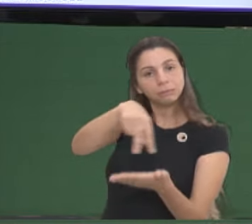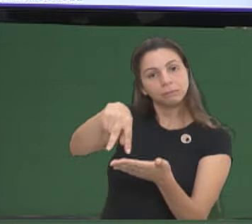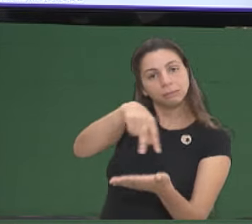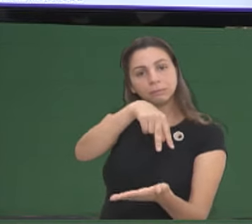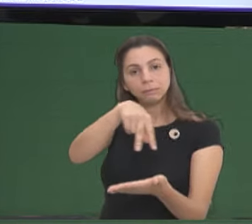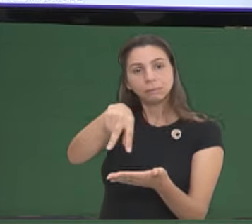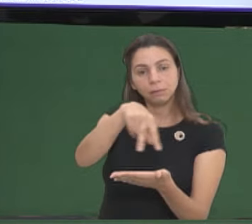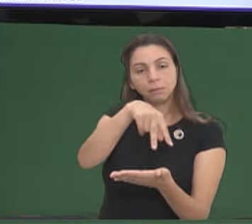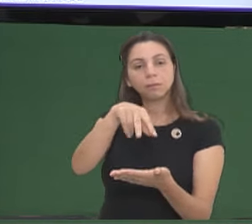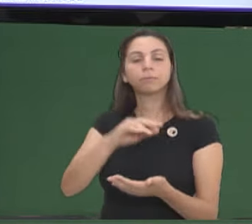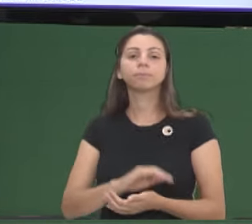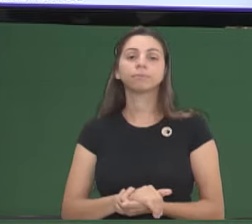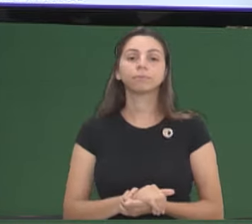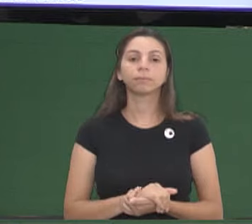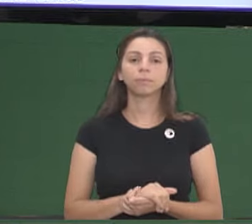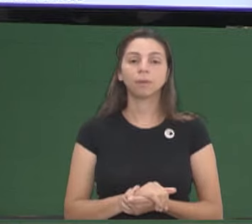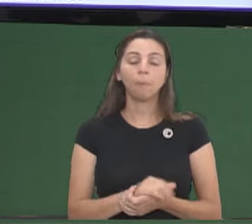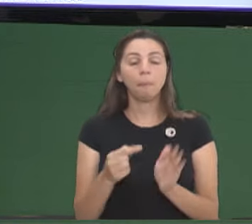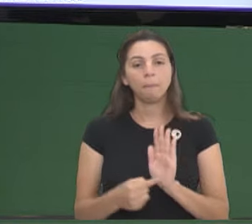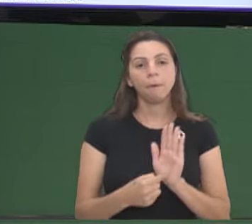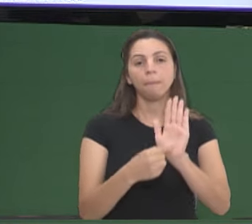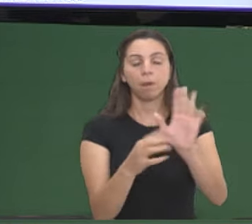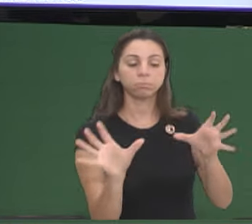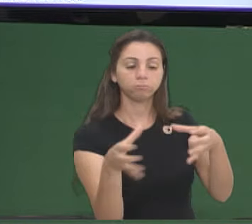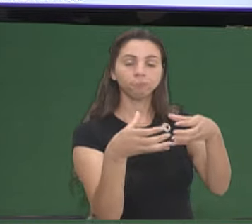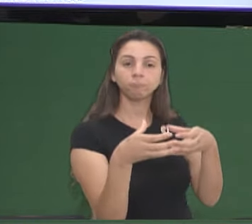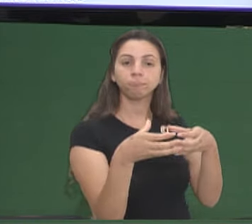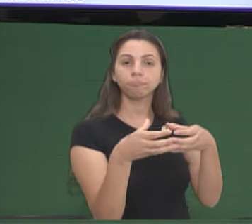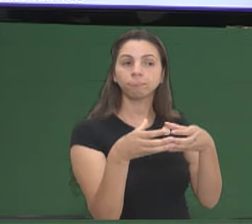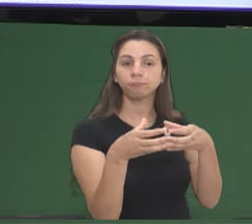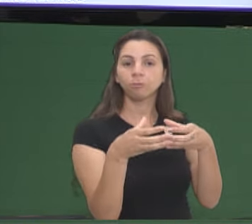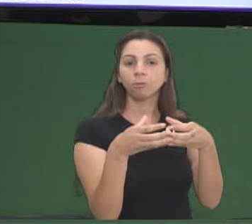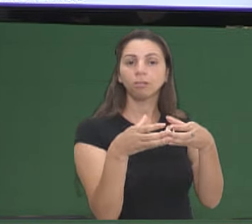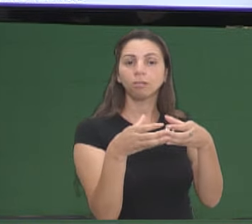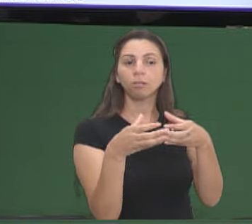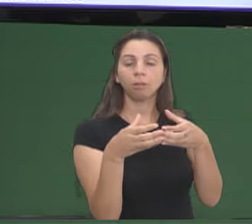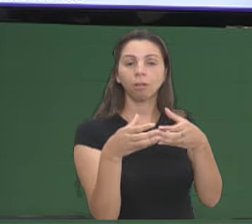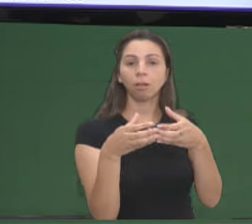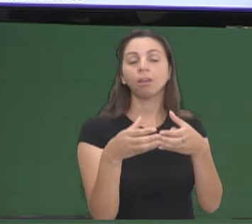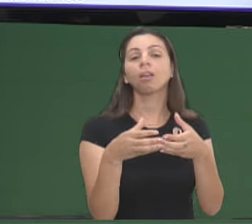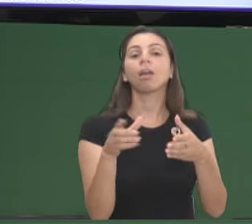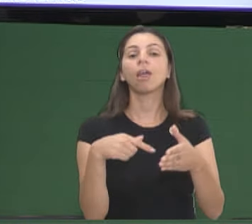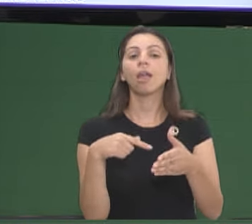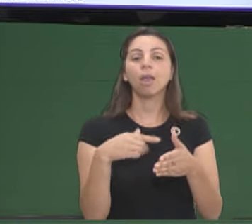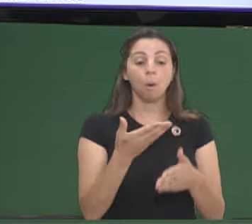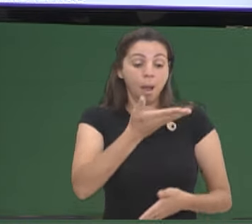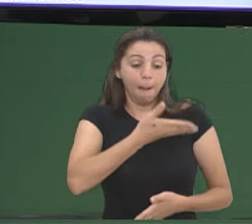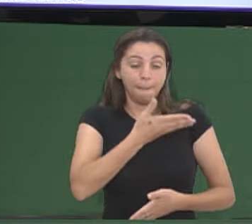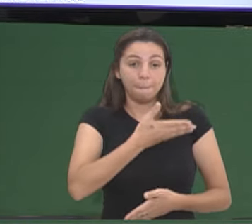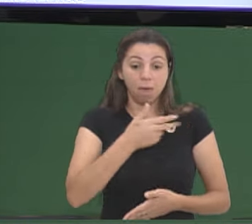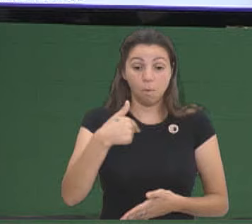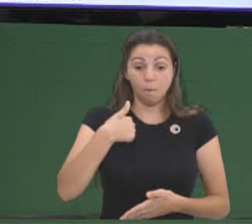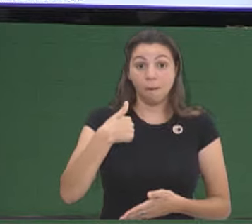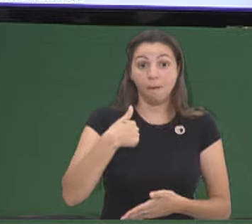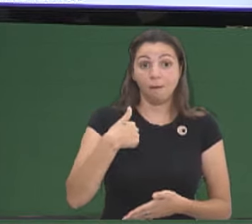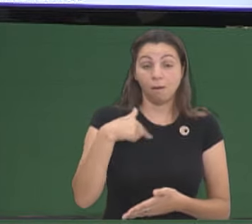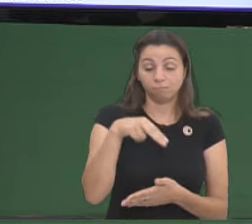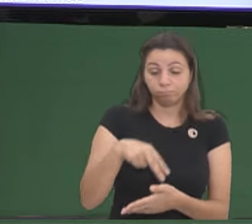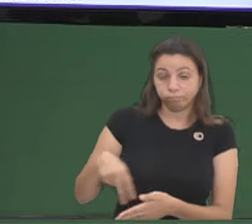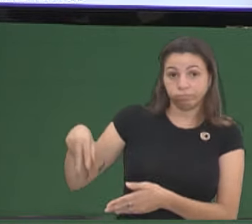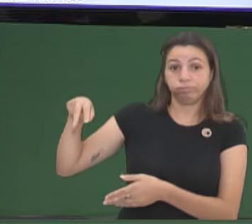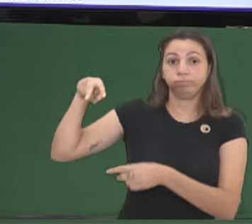Então, nós fazíamos apresentações e eu era elevada no ombro do meu colega. E lá pelas tantas, até